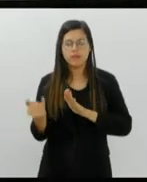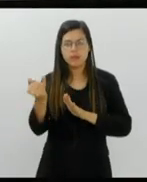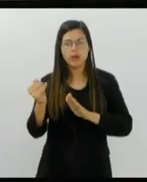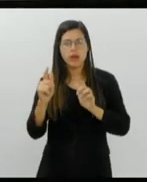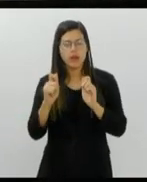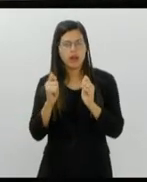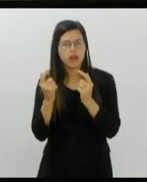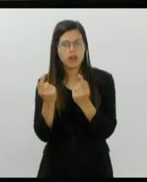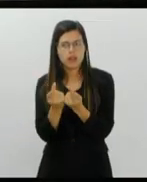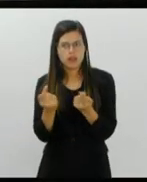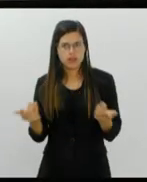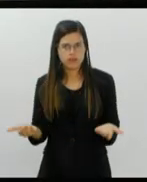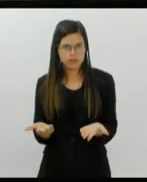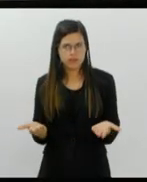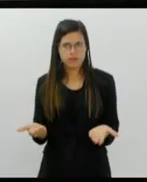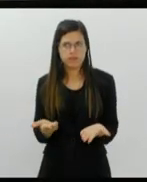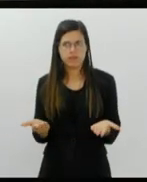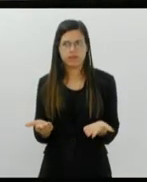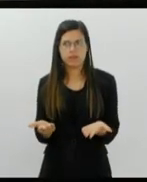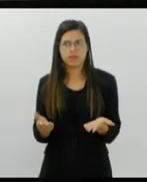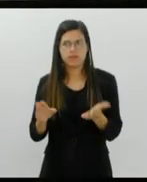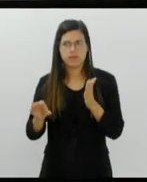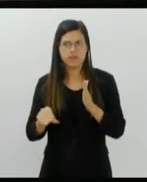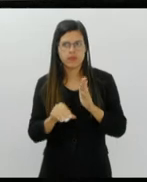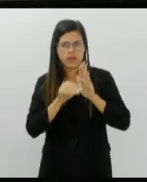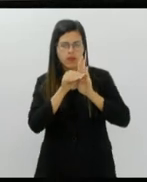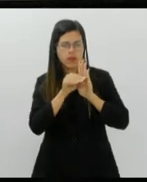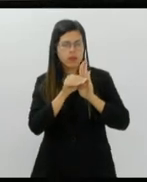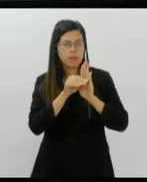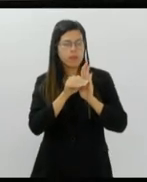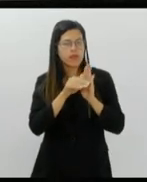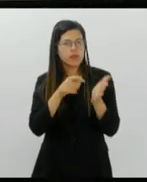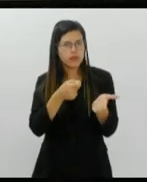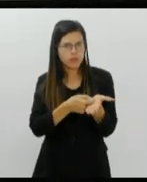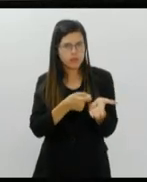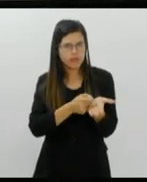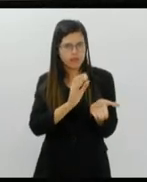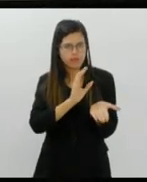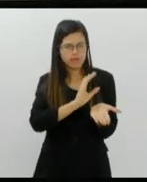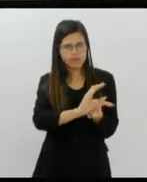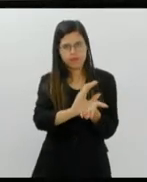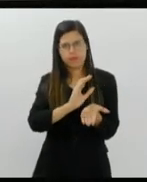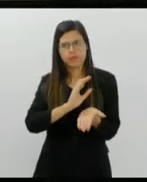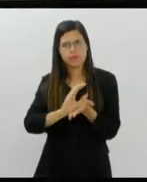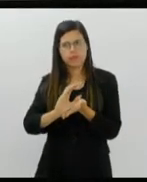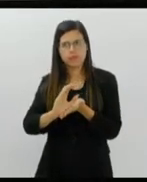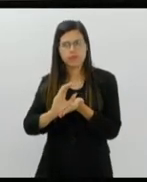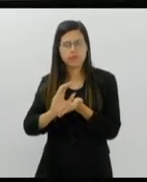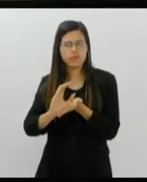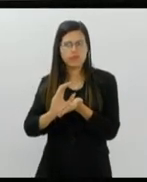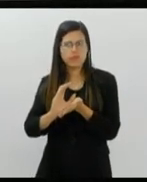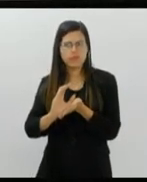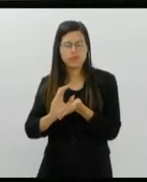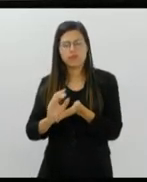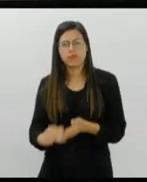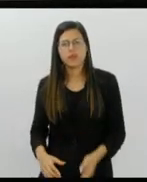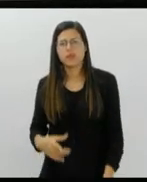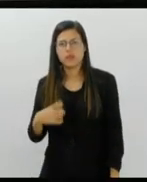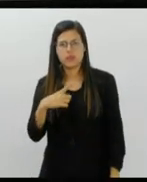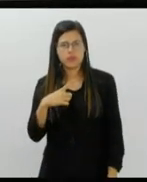hoje quando nós colocamos a emenda em positiva a primeira emenda em positiva que nós tivemos aí eh sendo